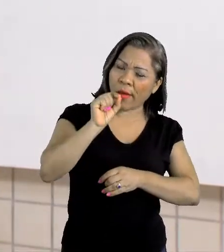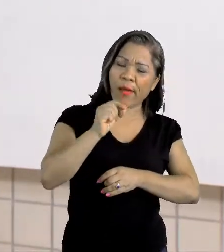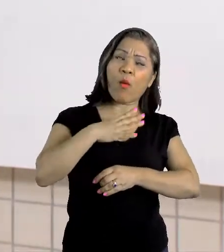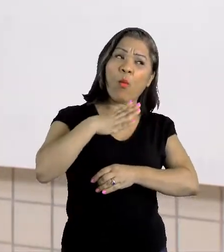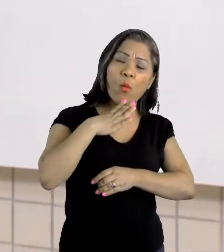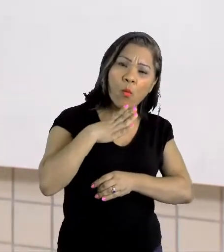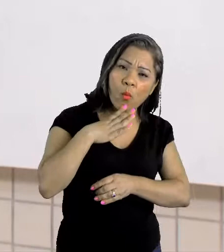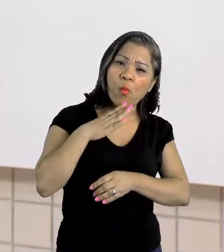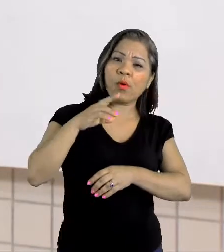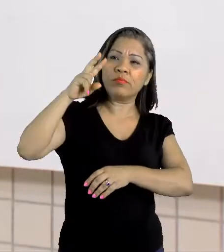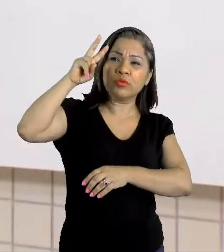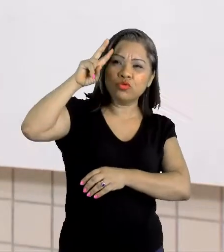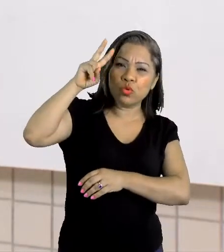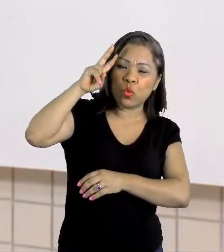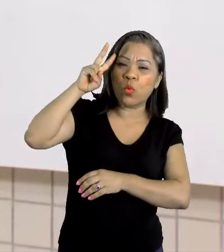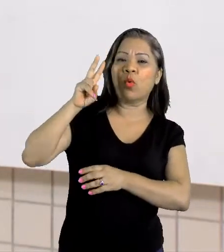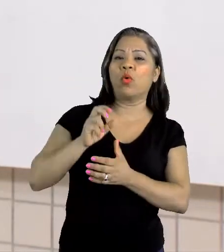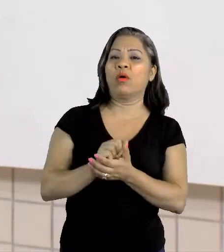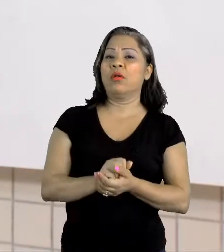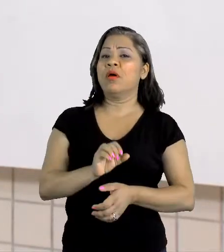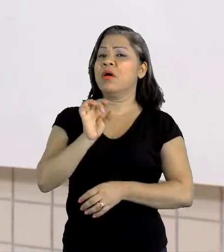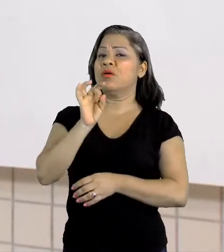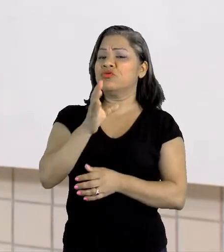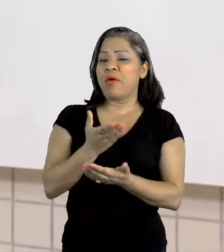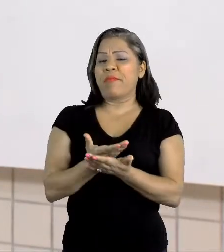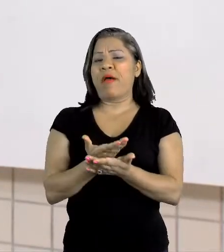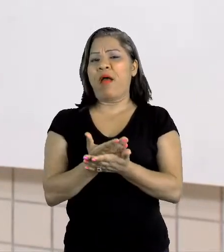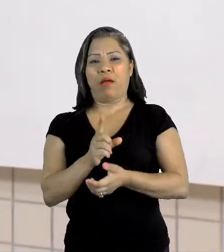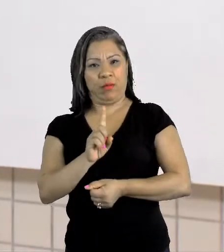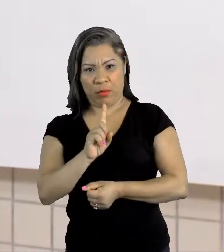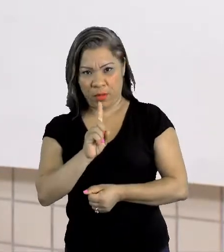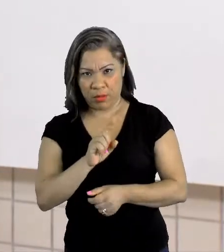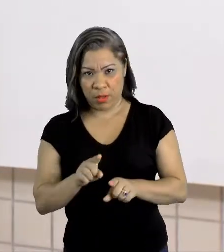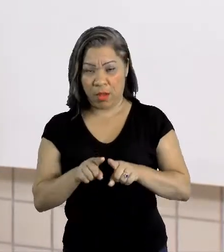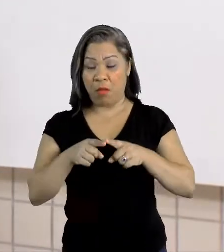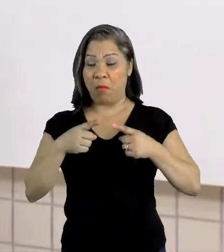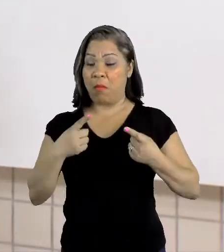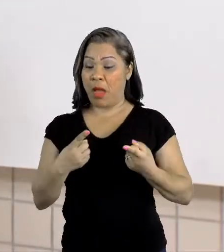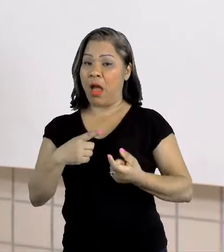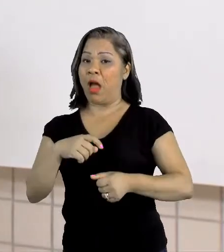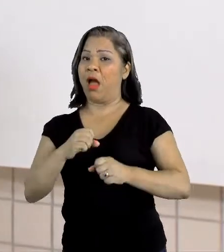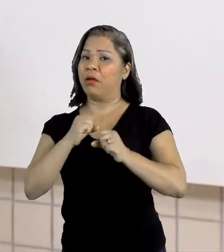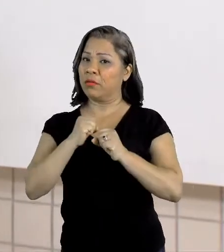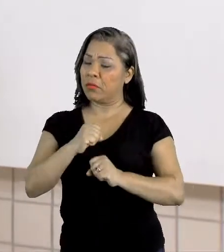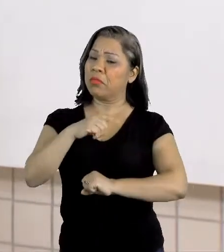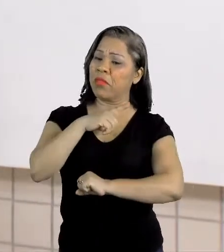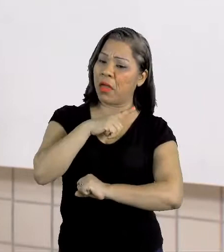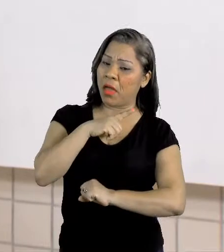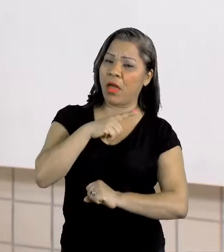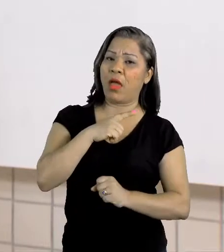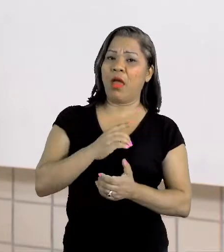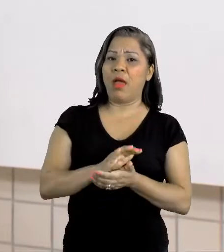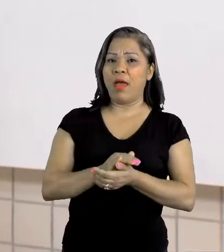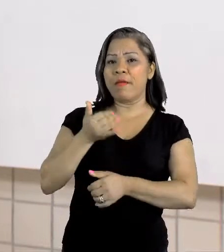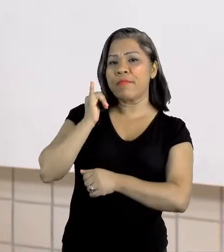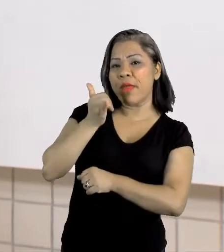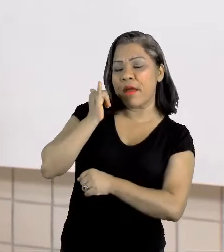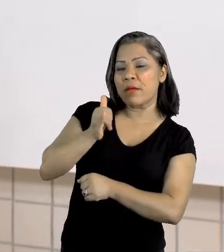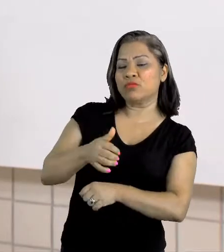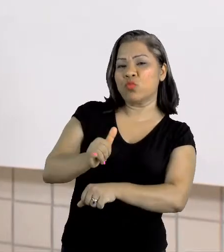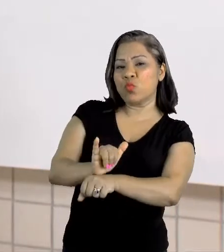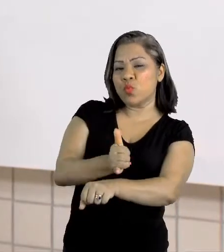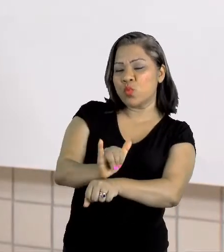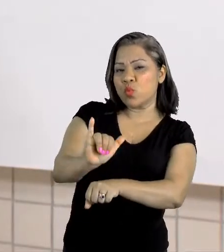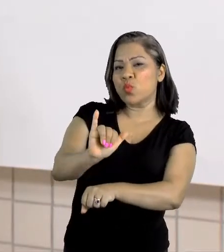não só através dessa aula, mas de repente tem narrativas dela no YouTube, de repente você consegue